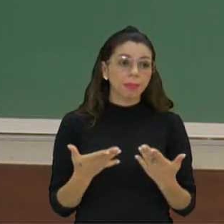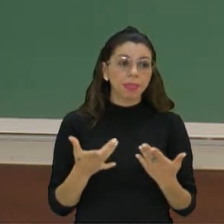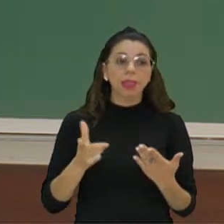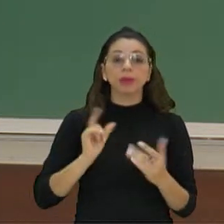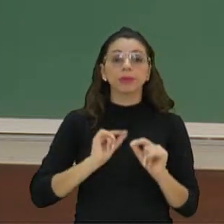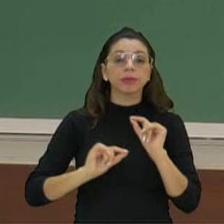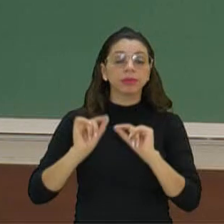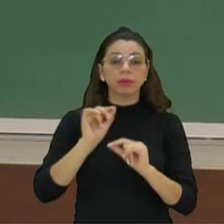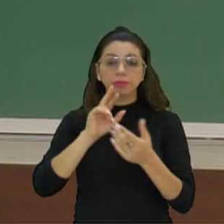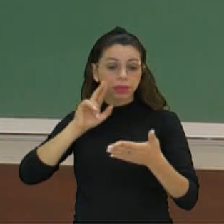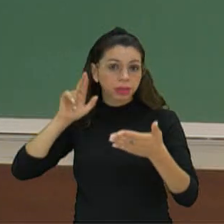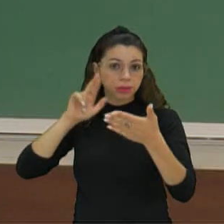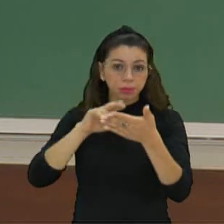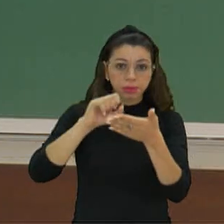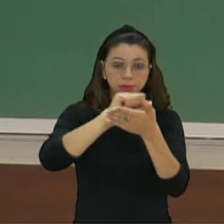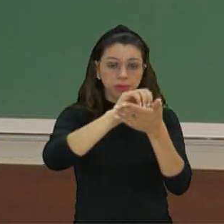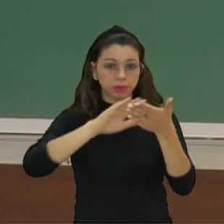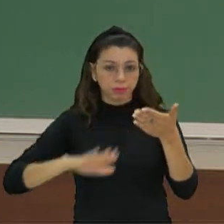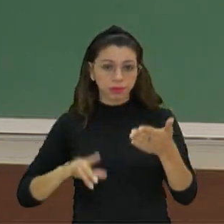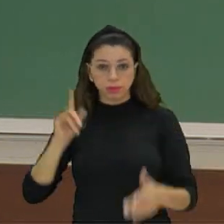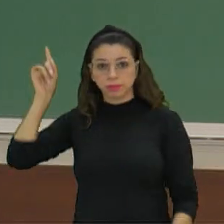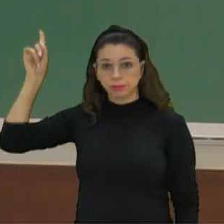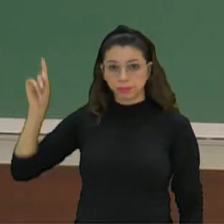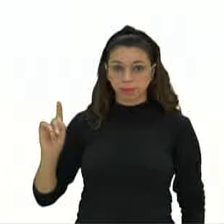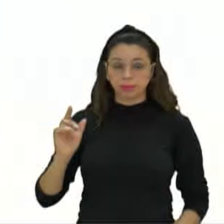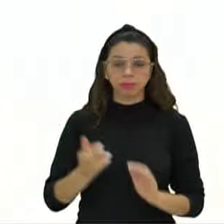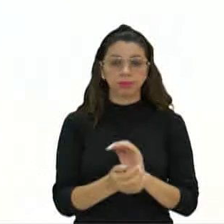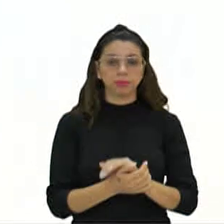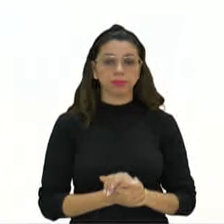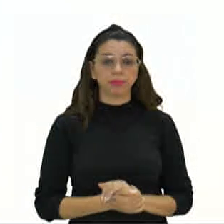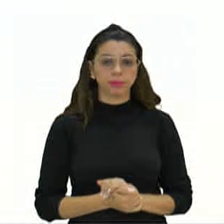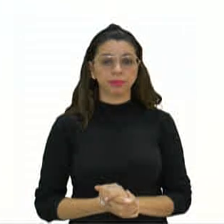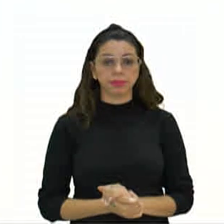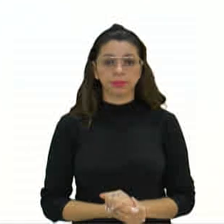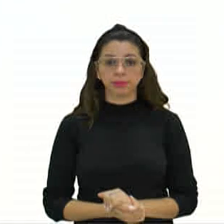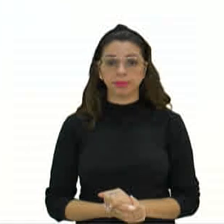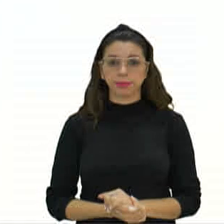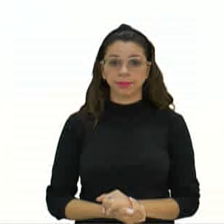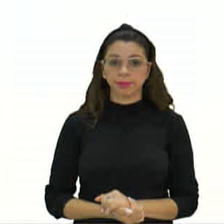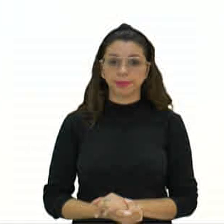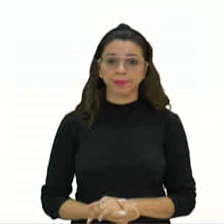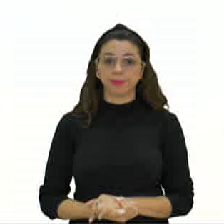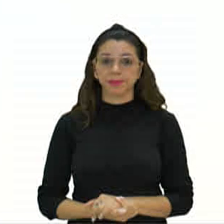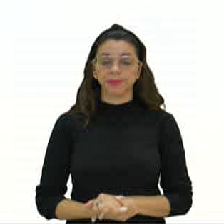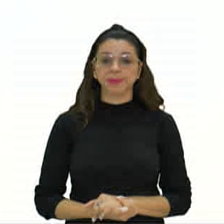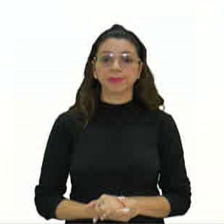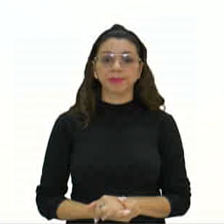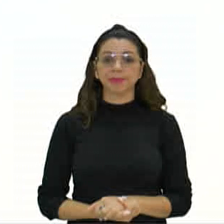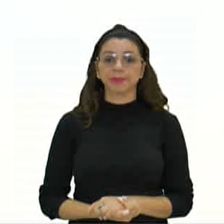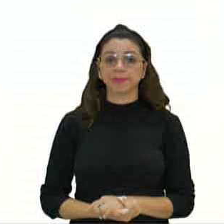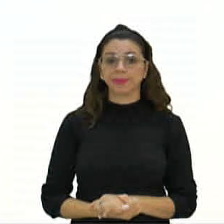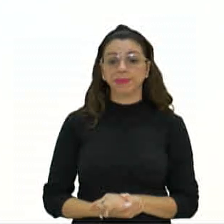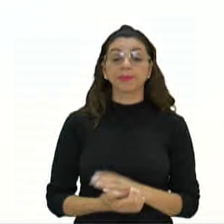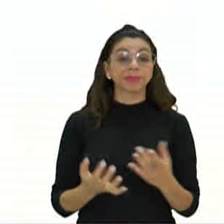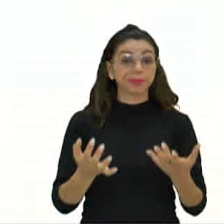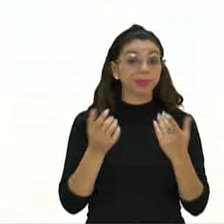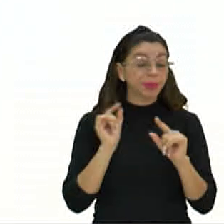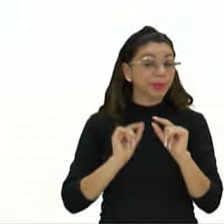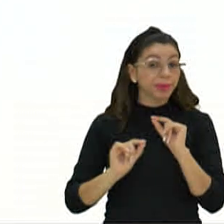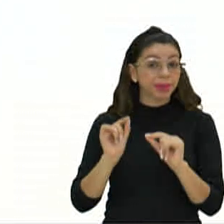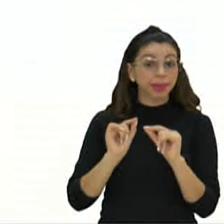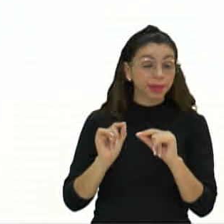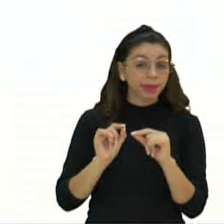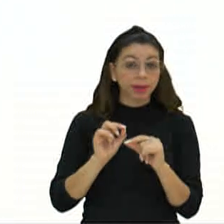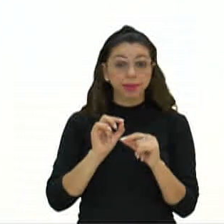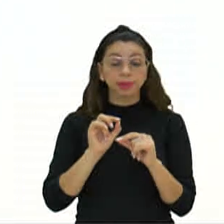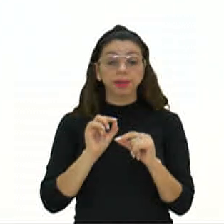vocês vão fazer agora essa atividade aqui, olha só. Match the places to their curiosities. Eu quero que vocês